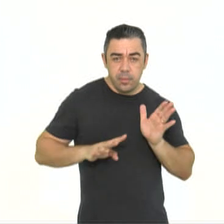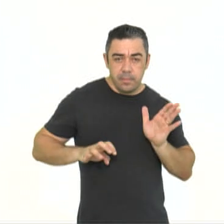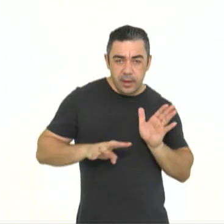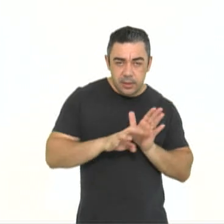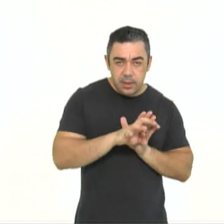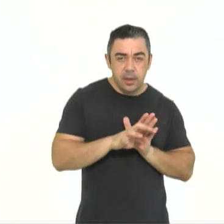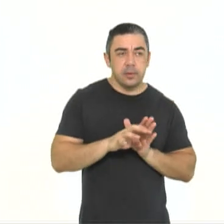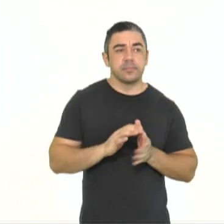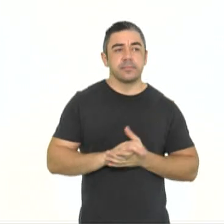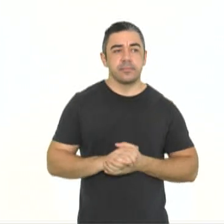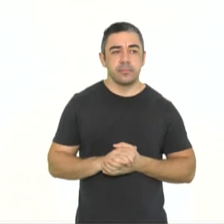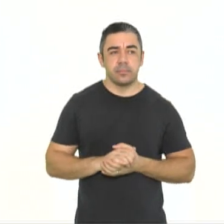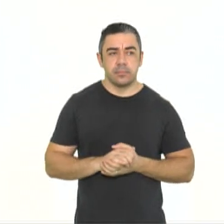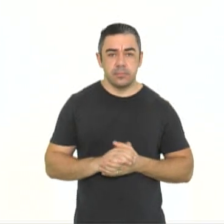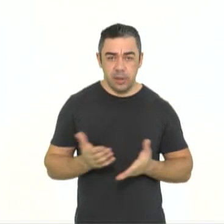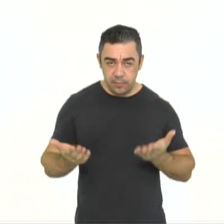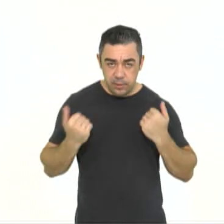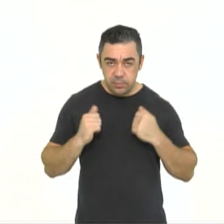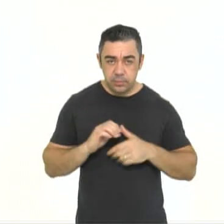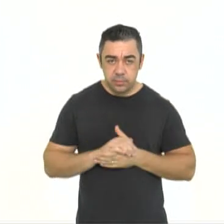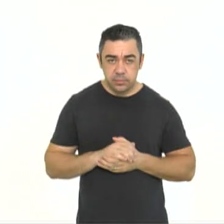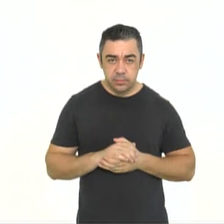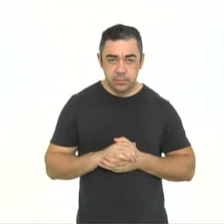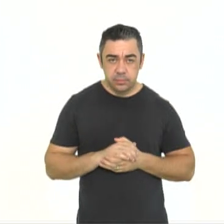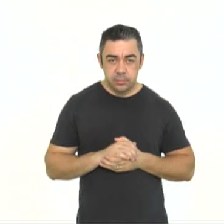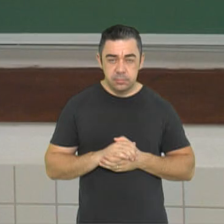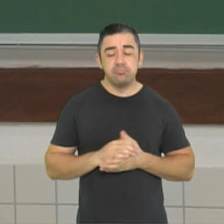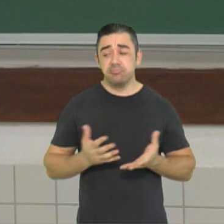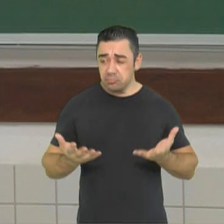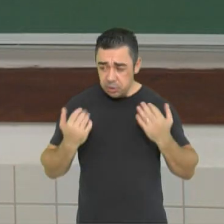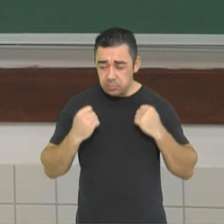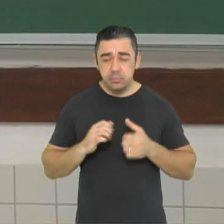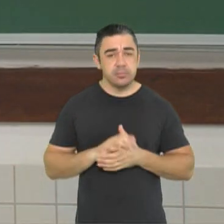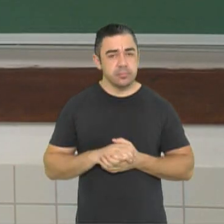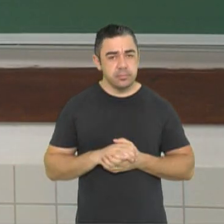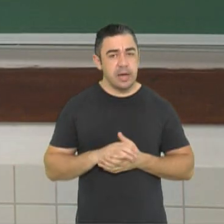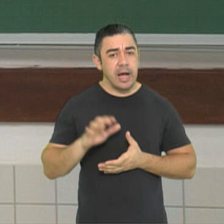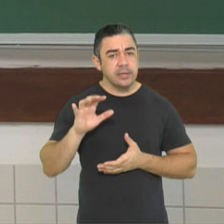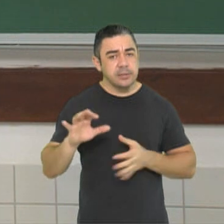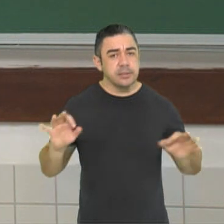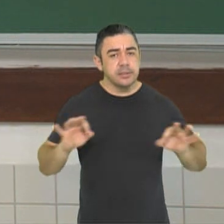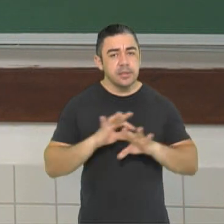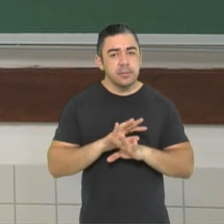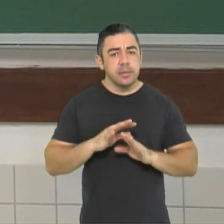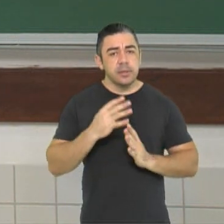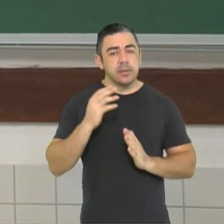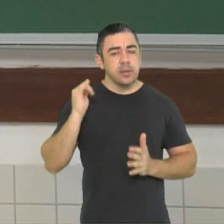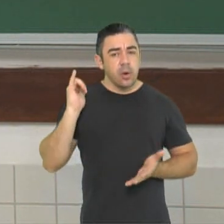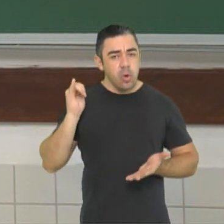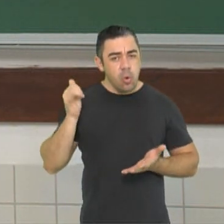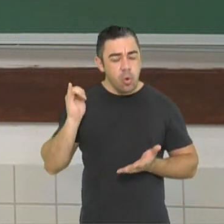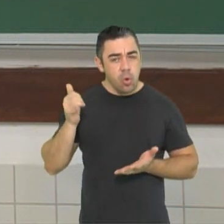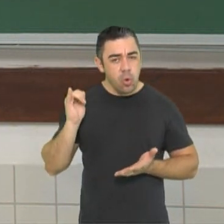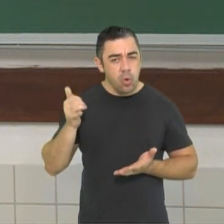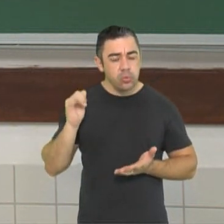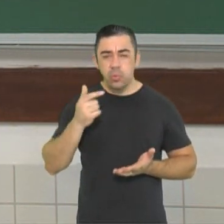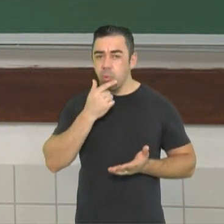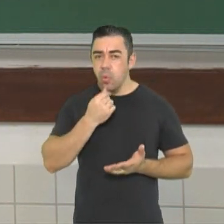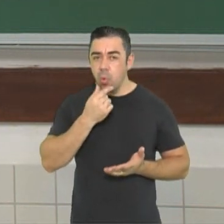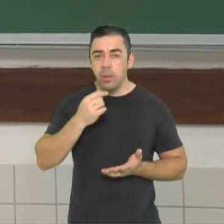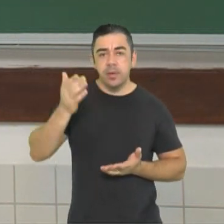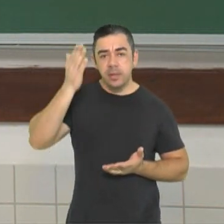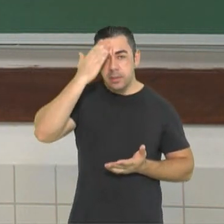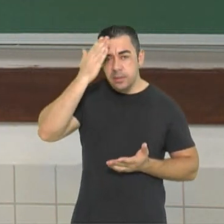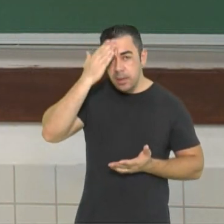Bacteriologista eminente. Vamos? Vamos! E assim termina o conto, esse conto do